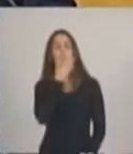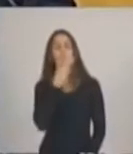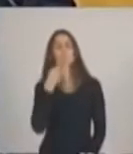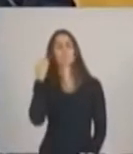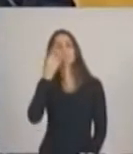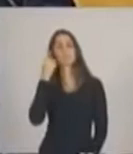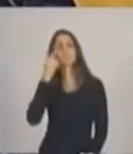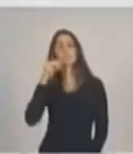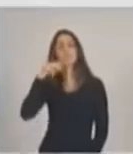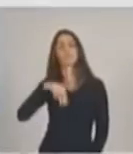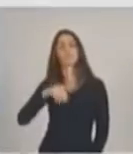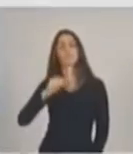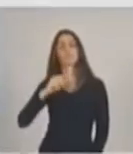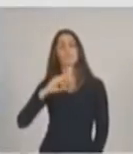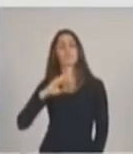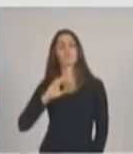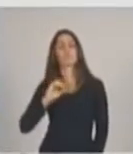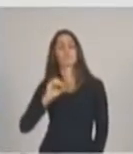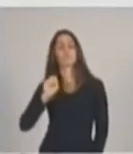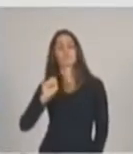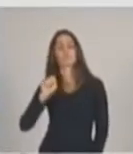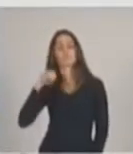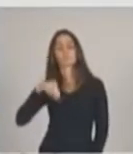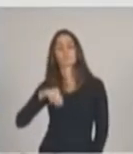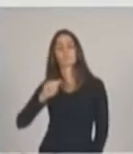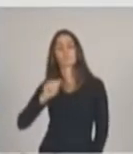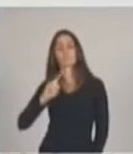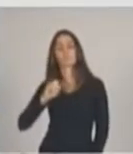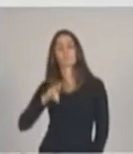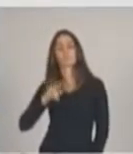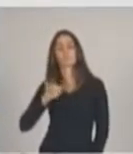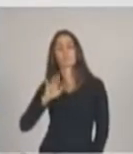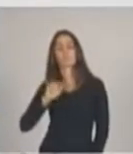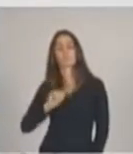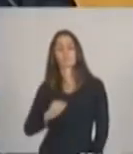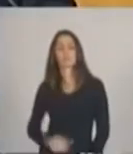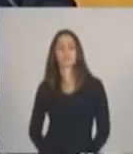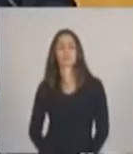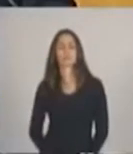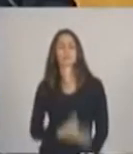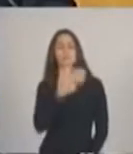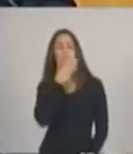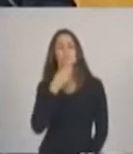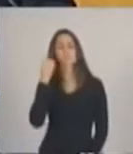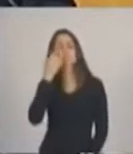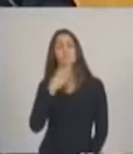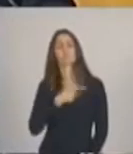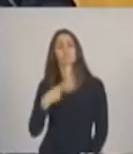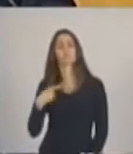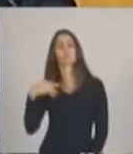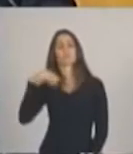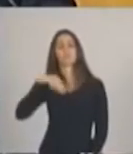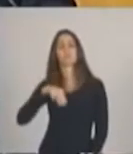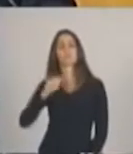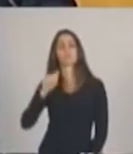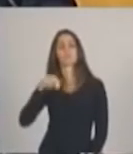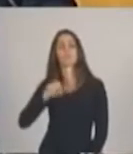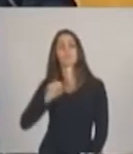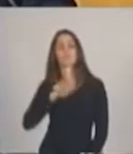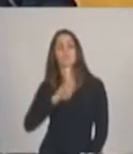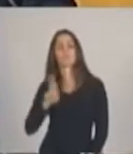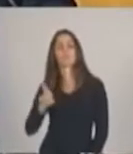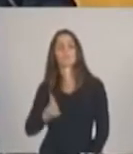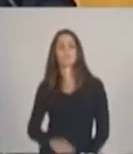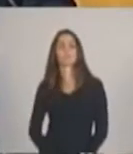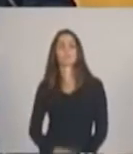Madureira. Eu voto sim. Vota sim, deputado pastor Marcos Mansur. Sim. Vota sim, deputada